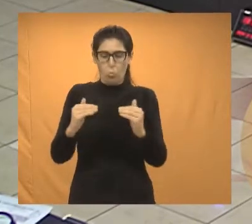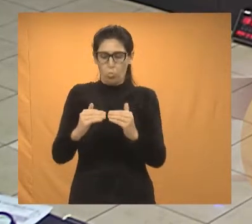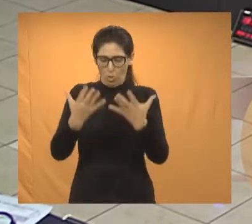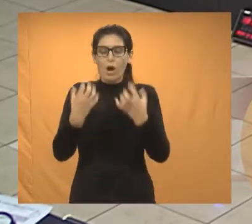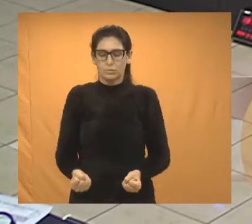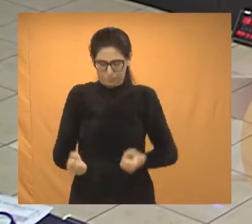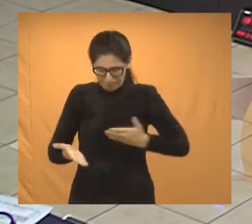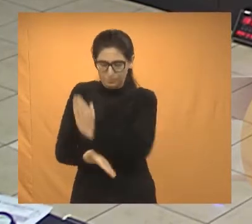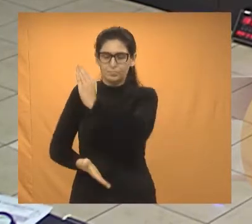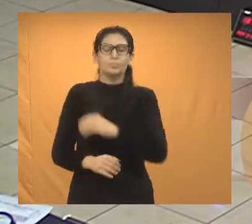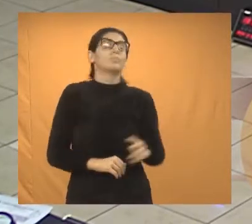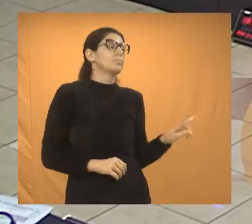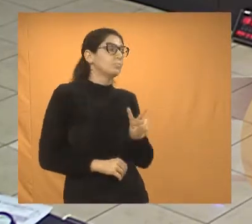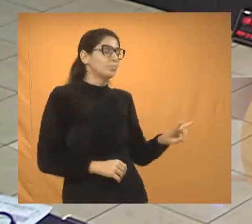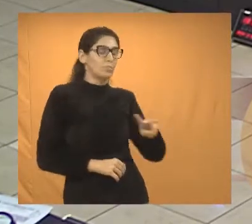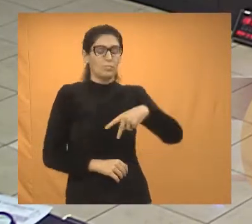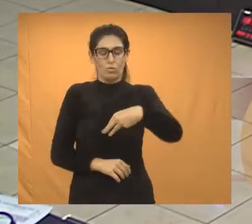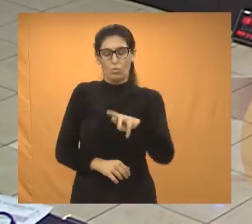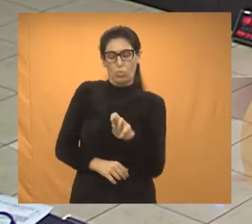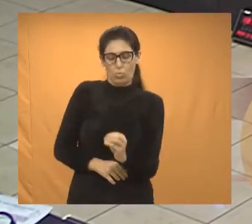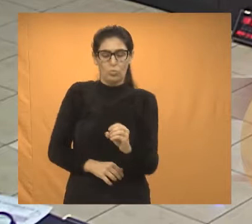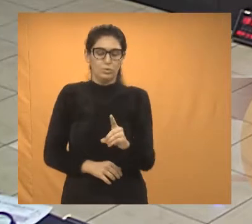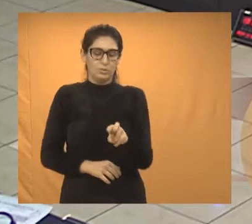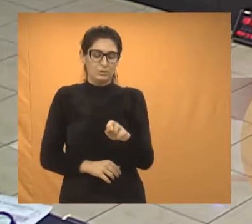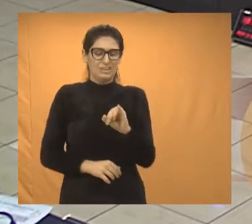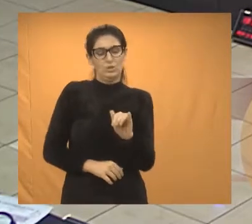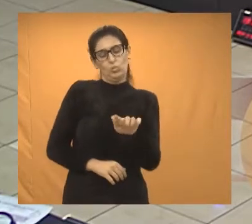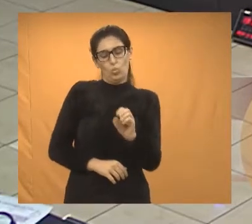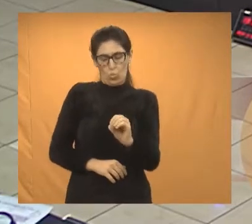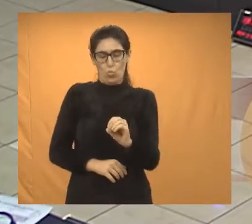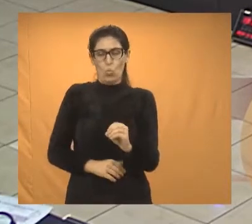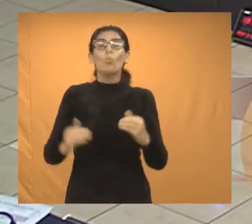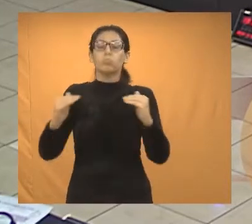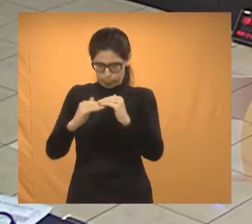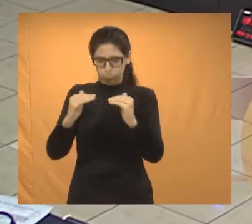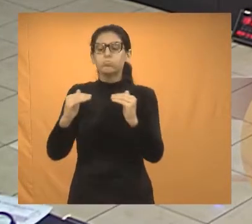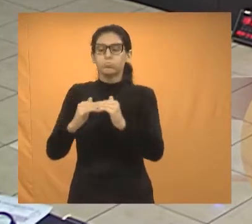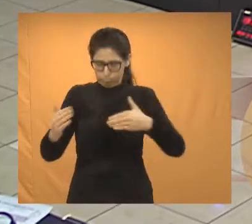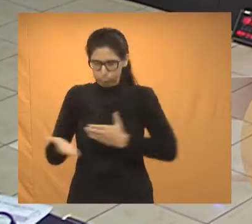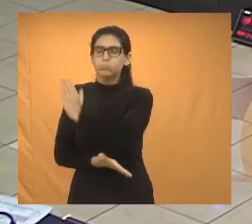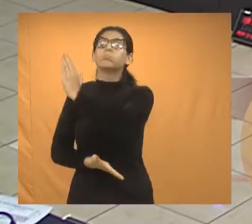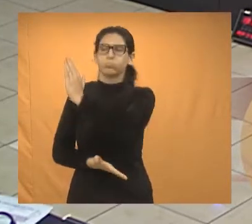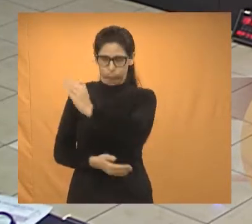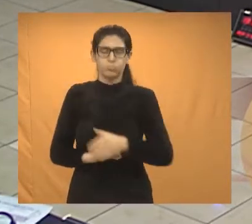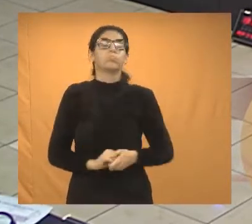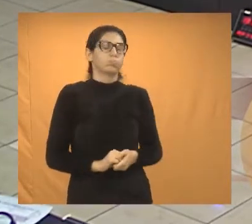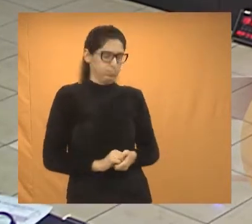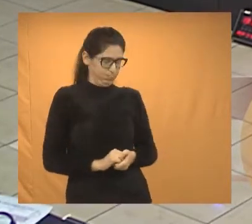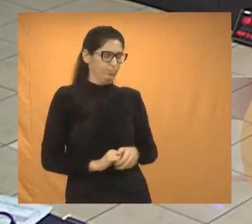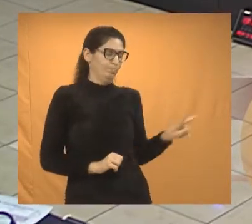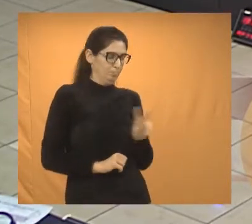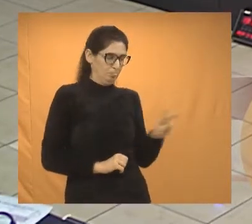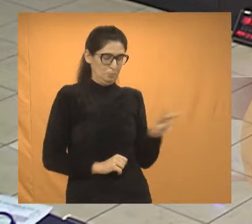Como vota o vereador Dr. Rodrigo Salomão? Favorável. Como vota